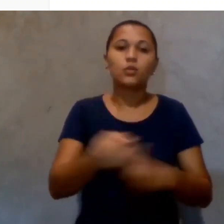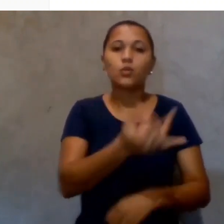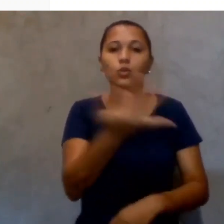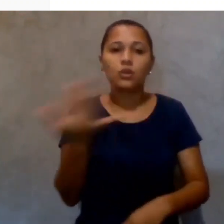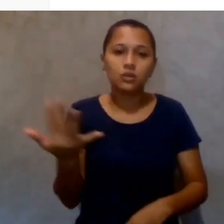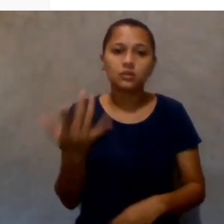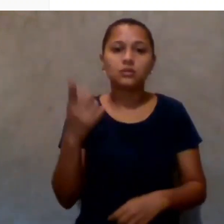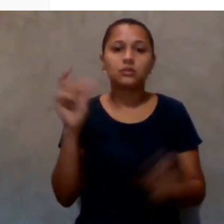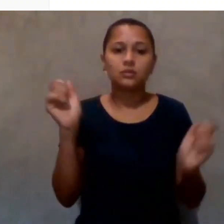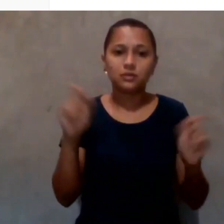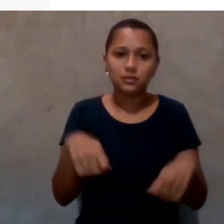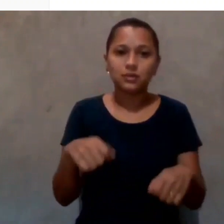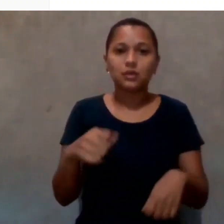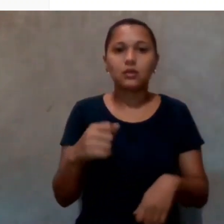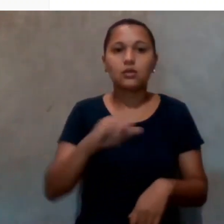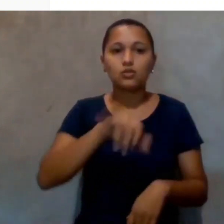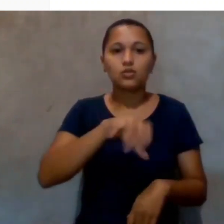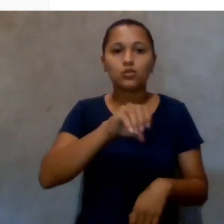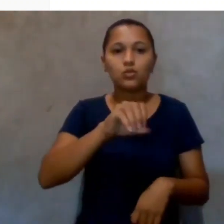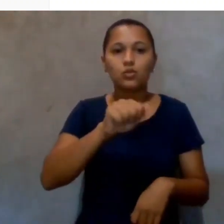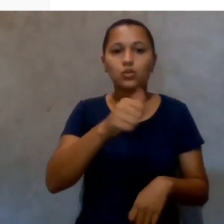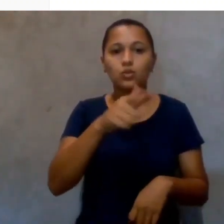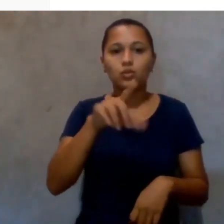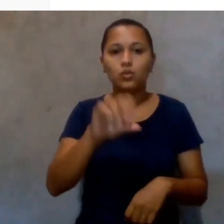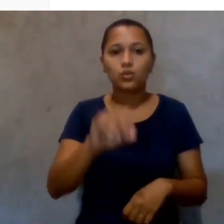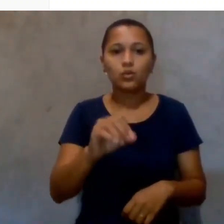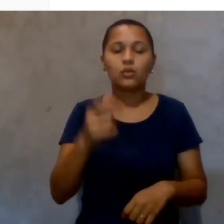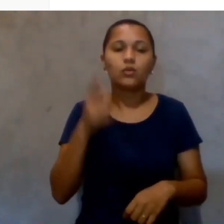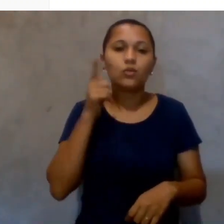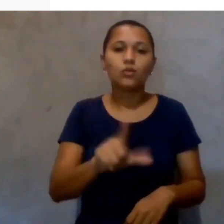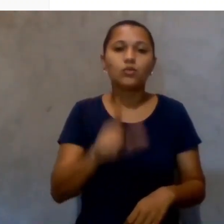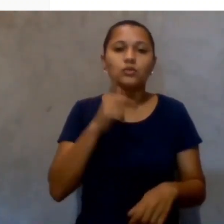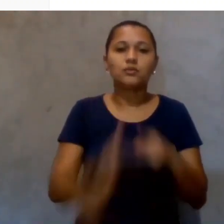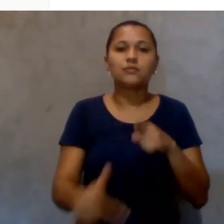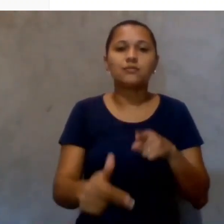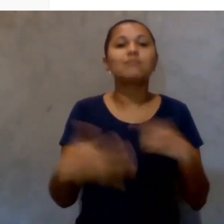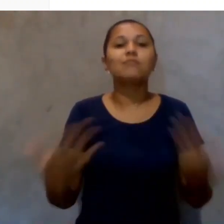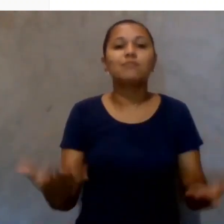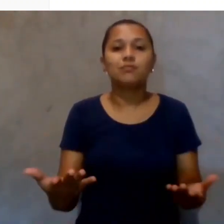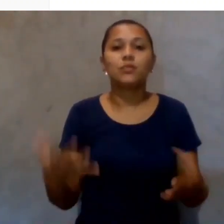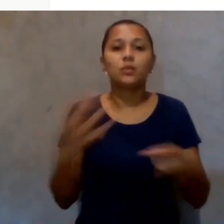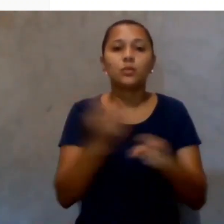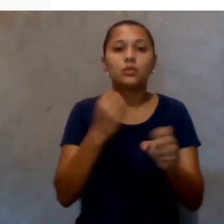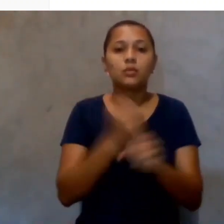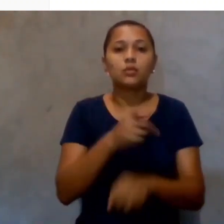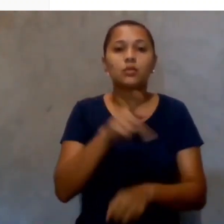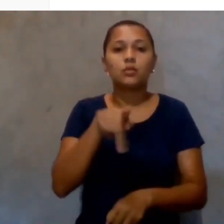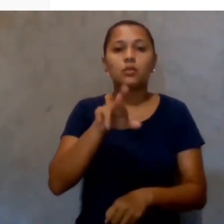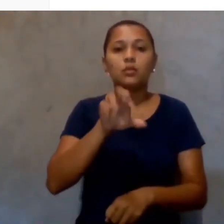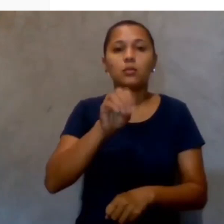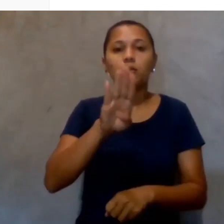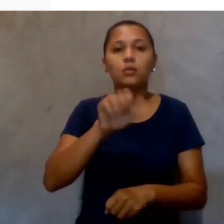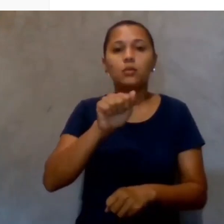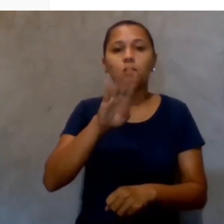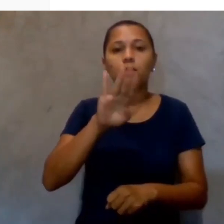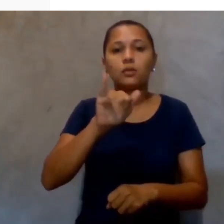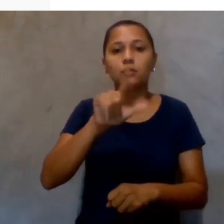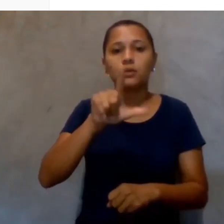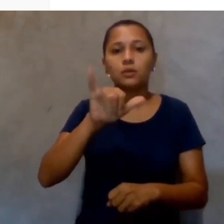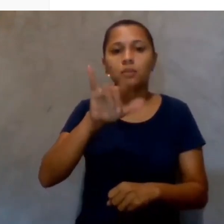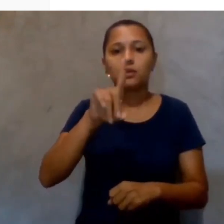do espaço amostral, ou seja, 3 por 8, que isso vai me dar 0,375 ou